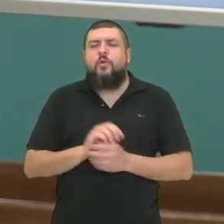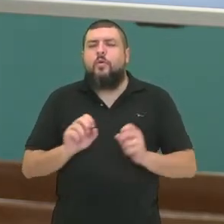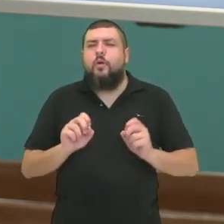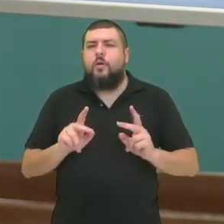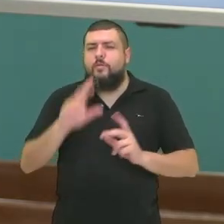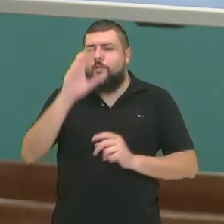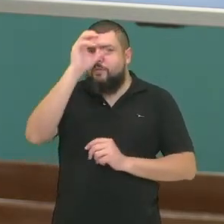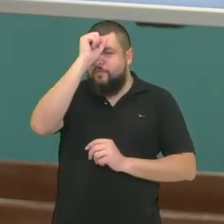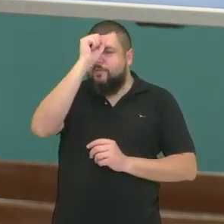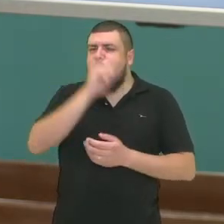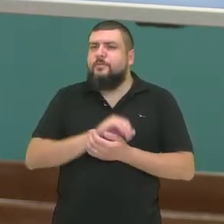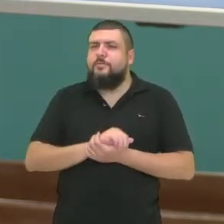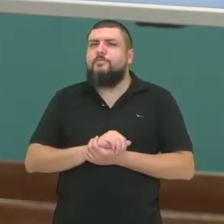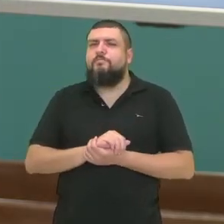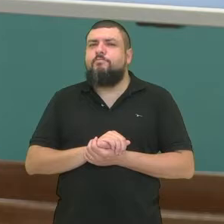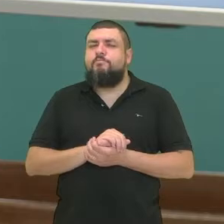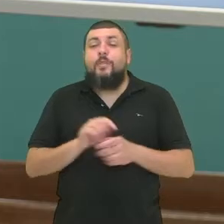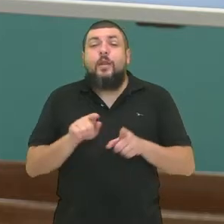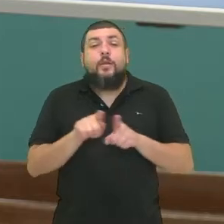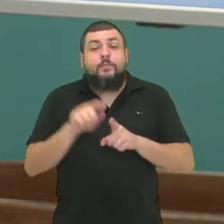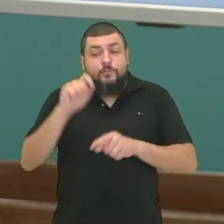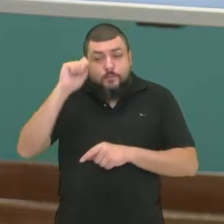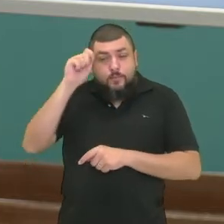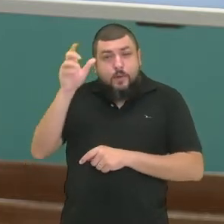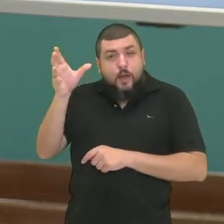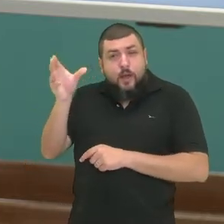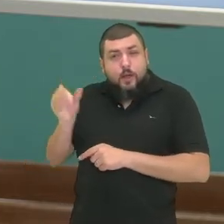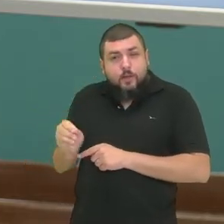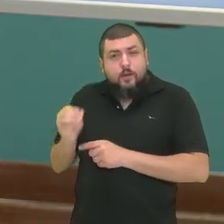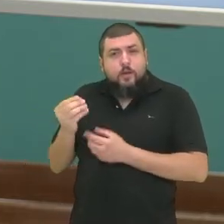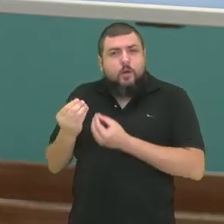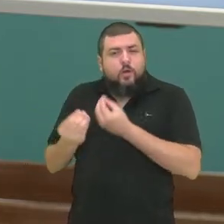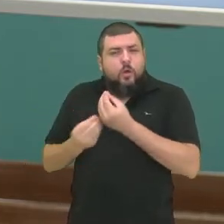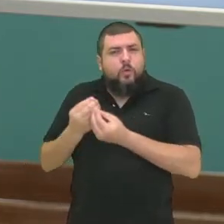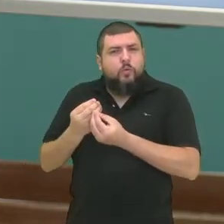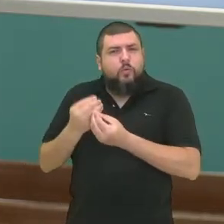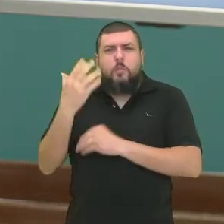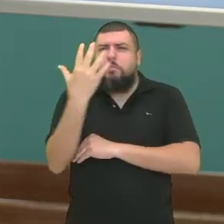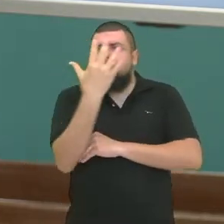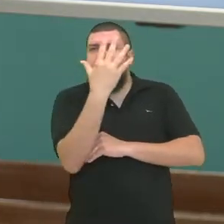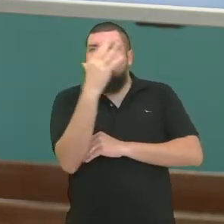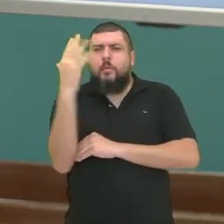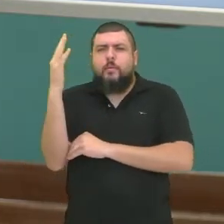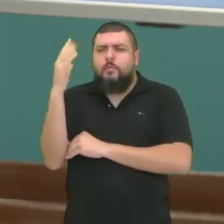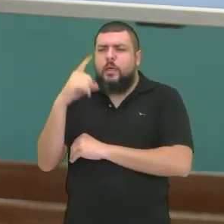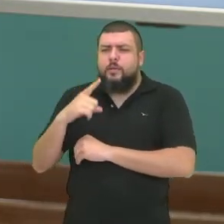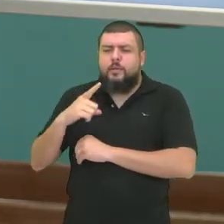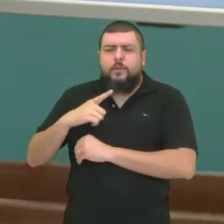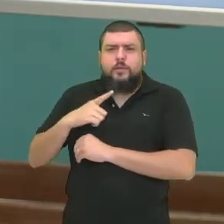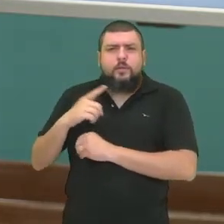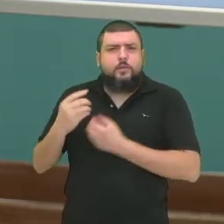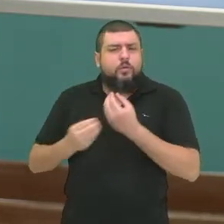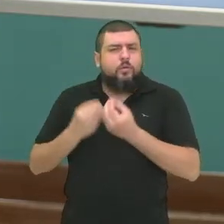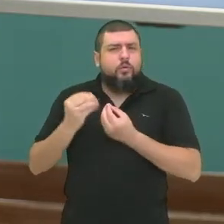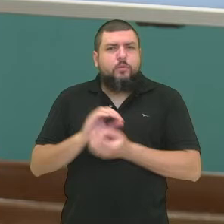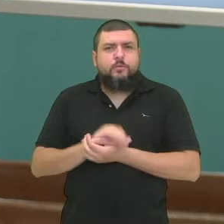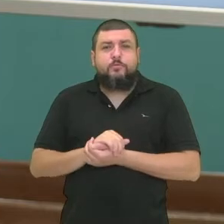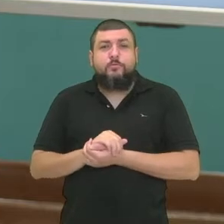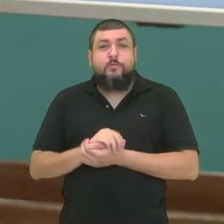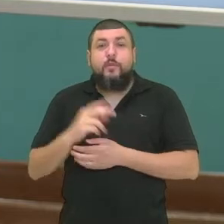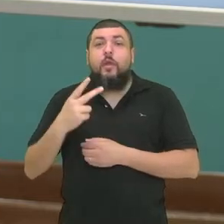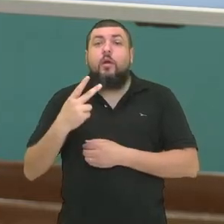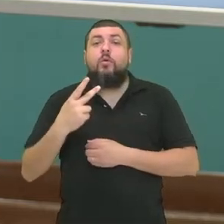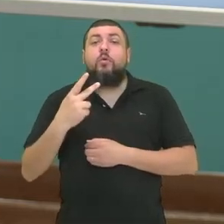Sabem quais vegetações encontramos na África? E vocês conhecem alguma característica da vegetação do seu local